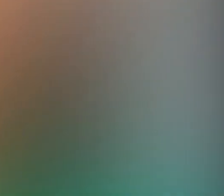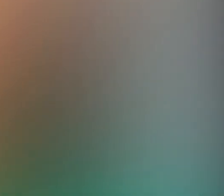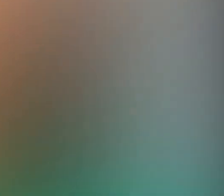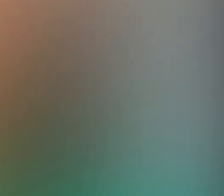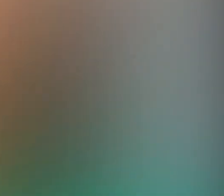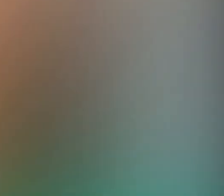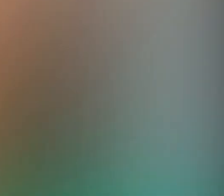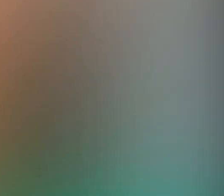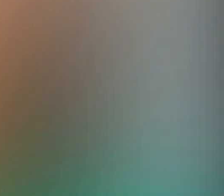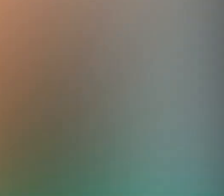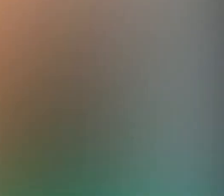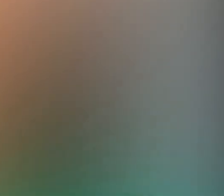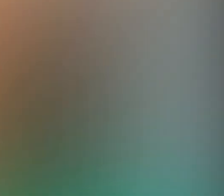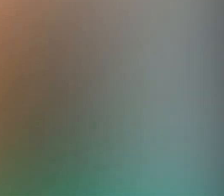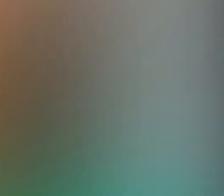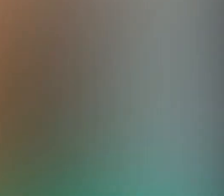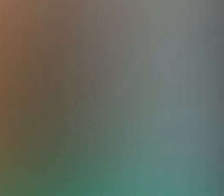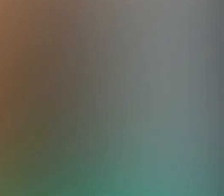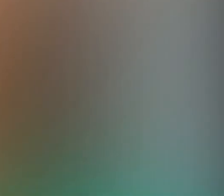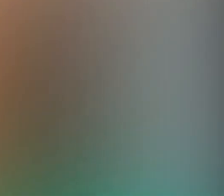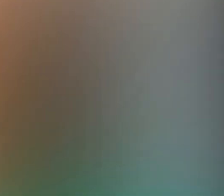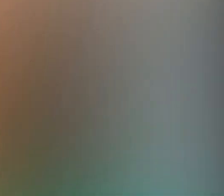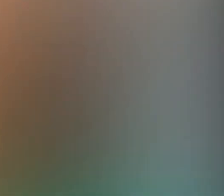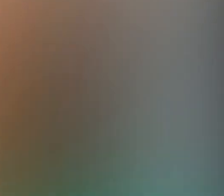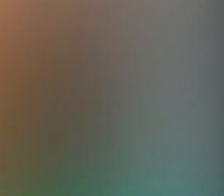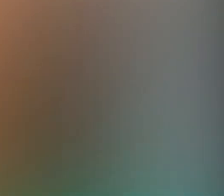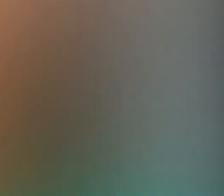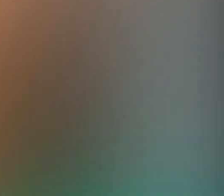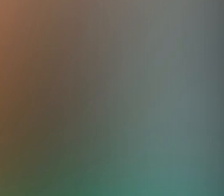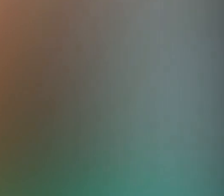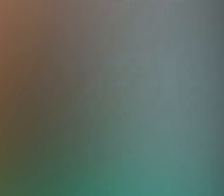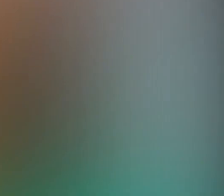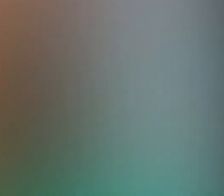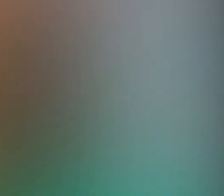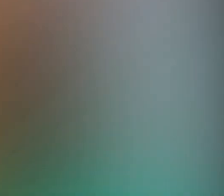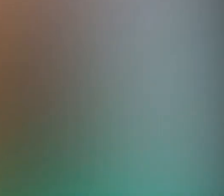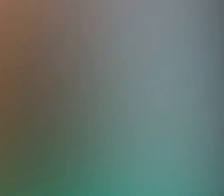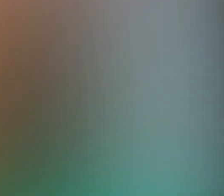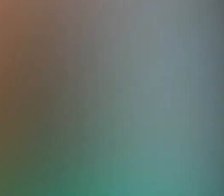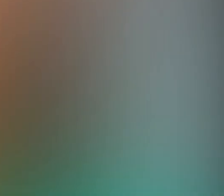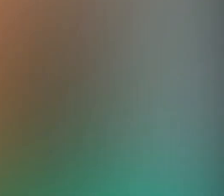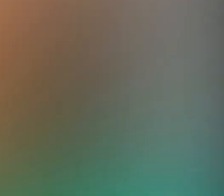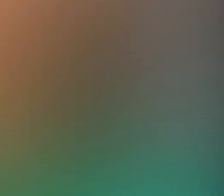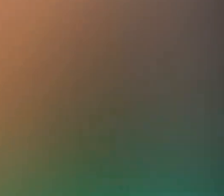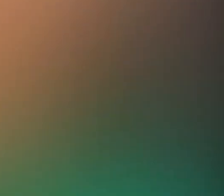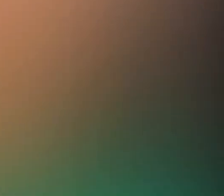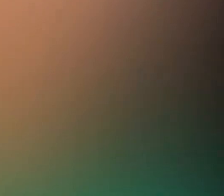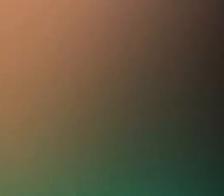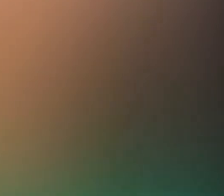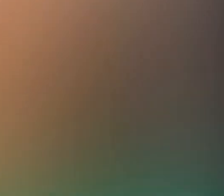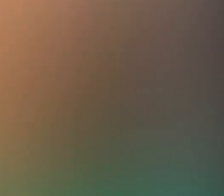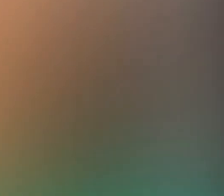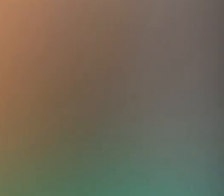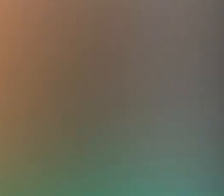com esse trabalho, levando as nossas orações, também as nossas ofertas, para a Junta de Missões Nacionais, para que seja